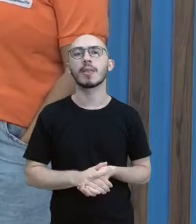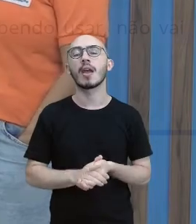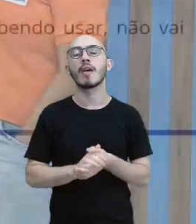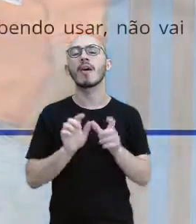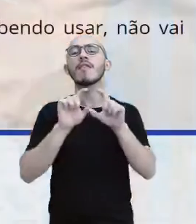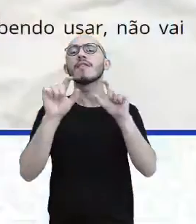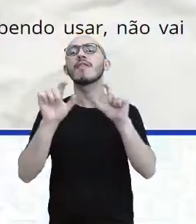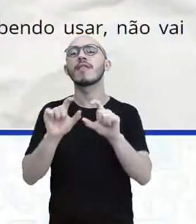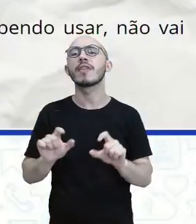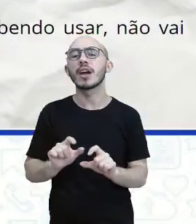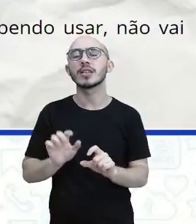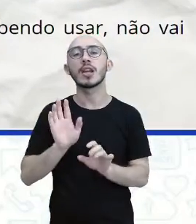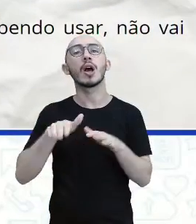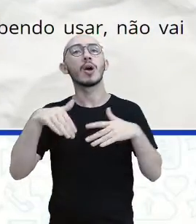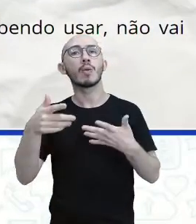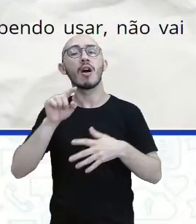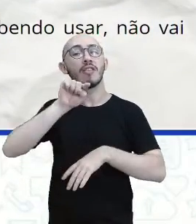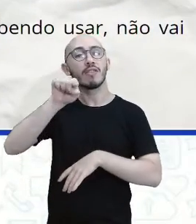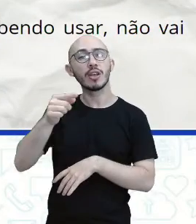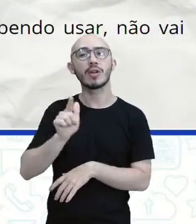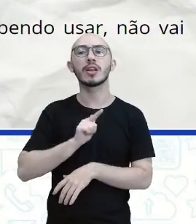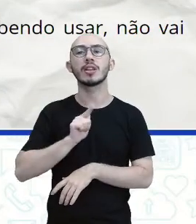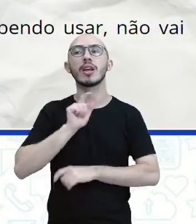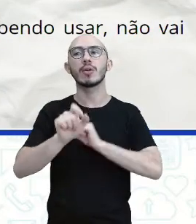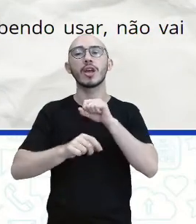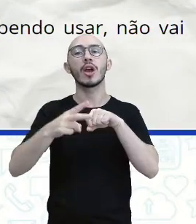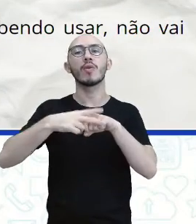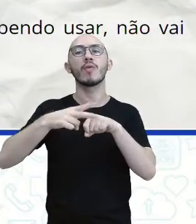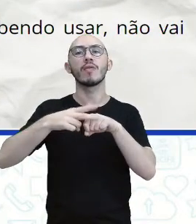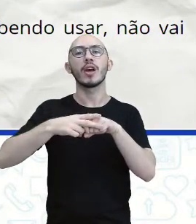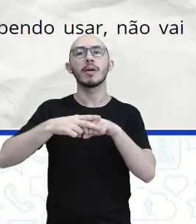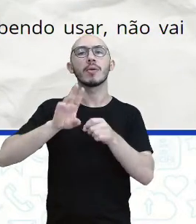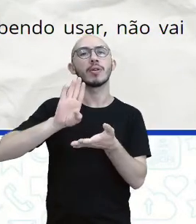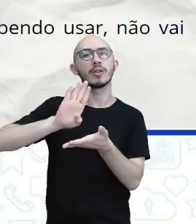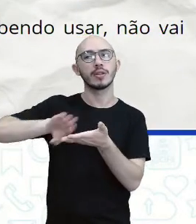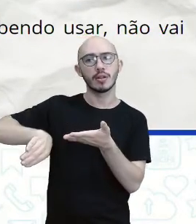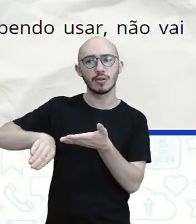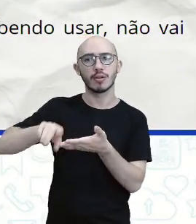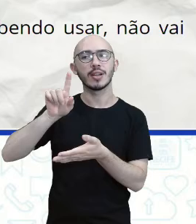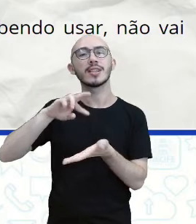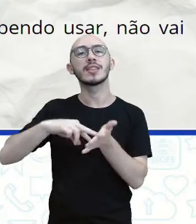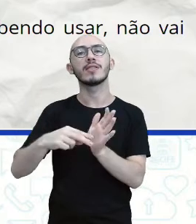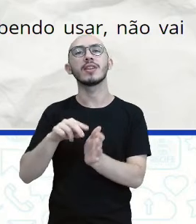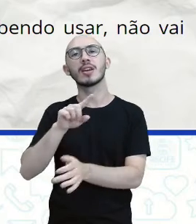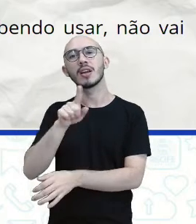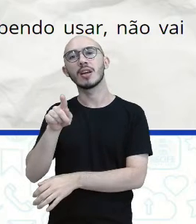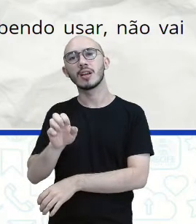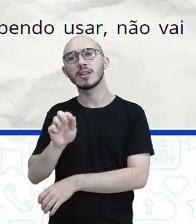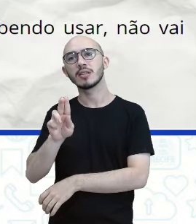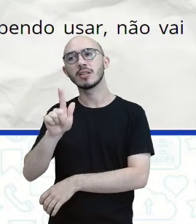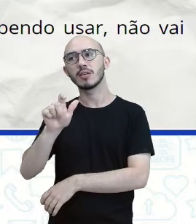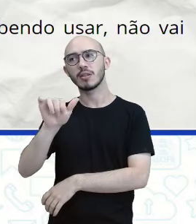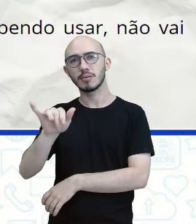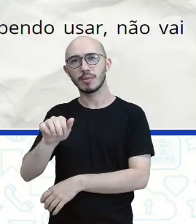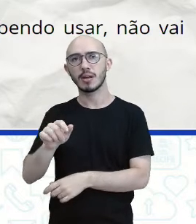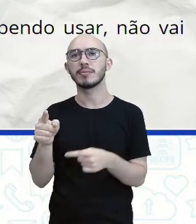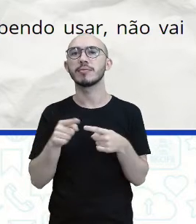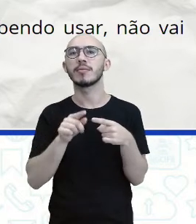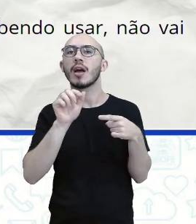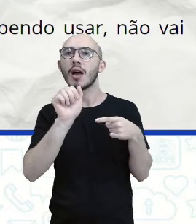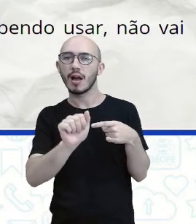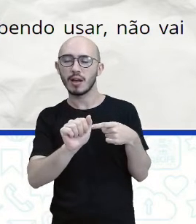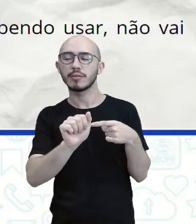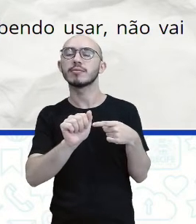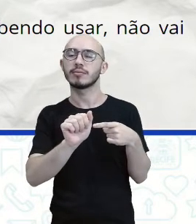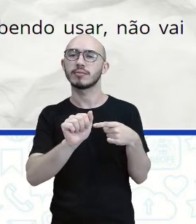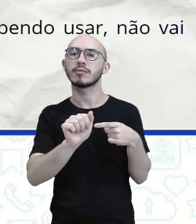a vírgula foi empregada para marcar a omissão do verbo, ou seja, o zeugma? A. Ter um apartamento no térreo é ter